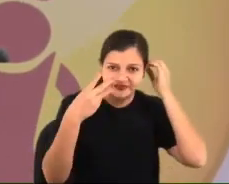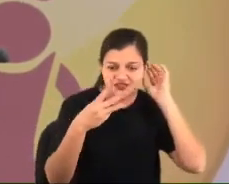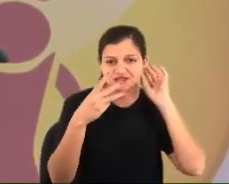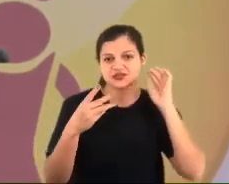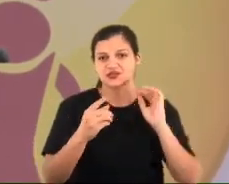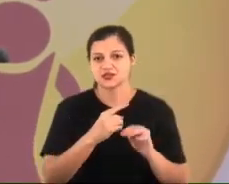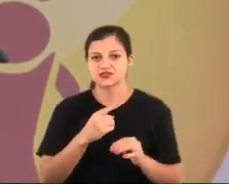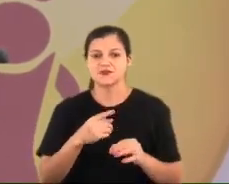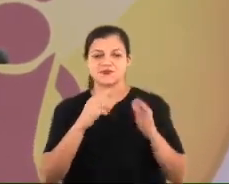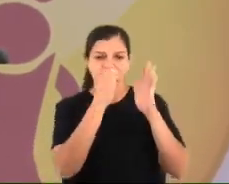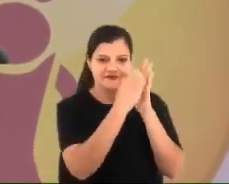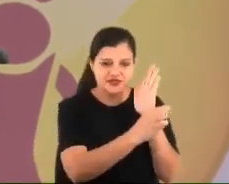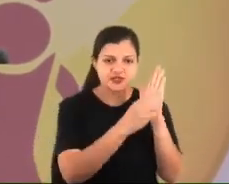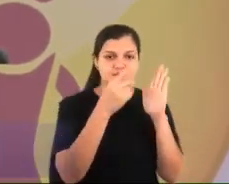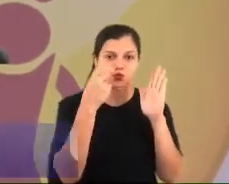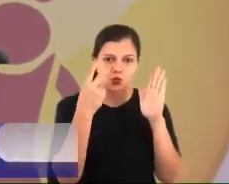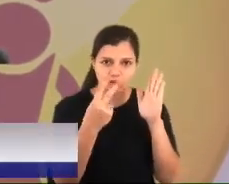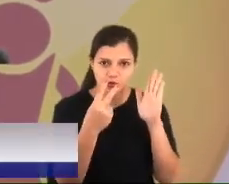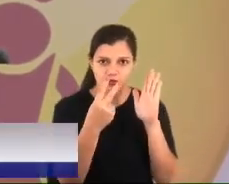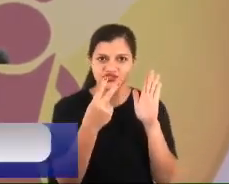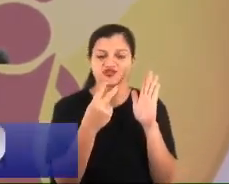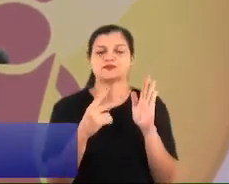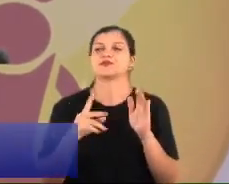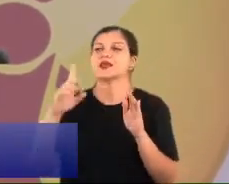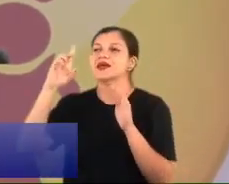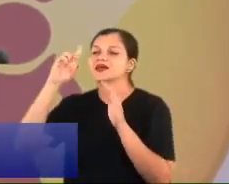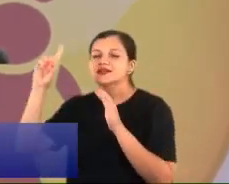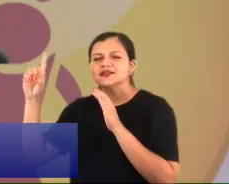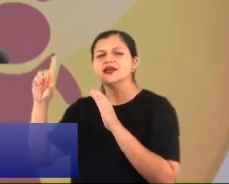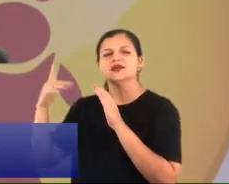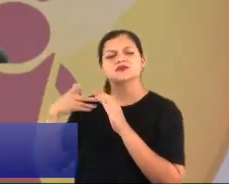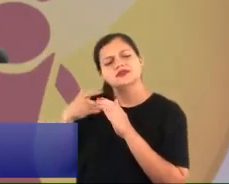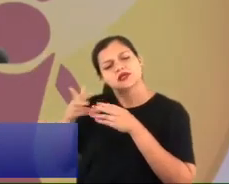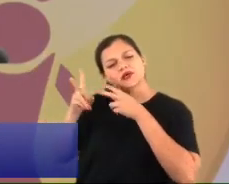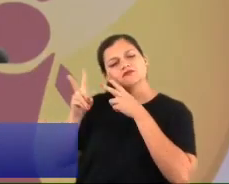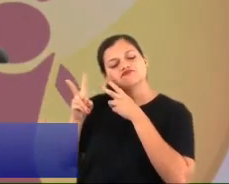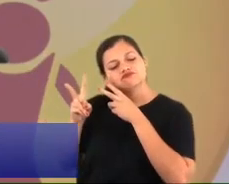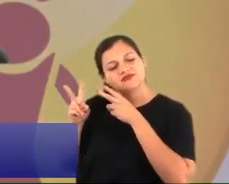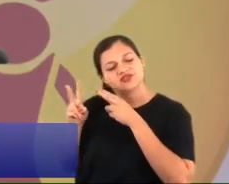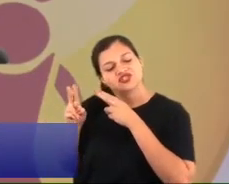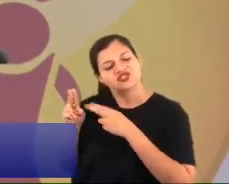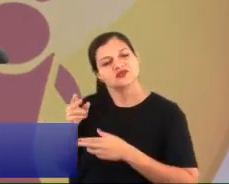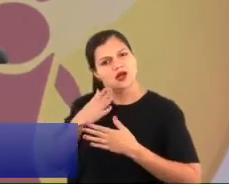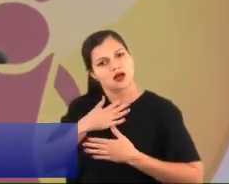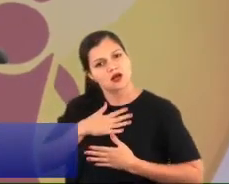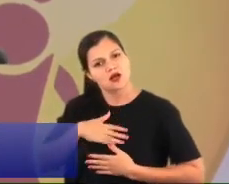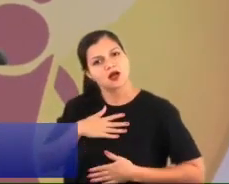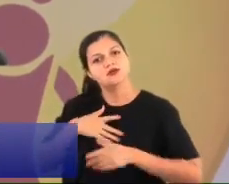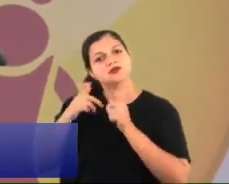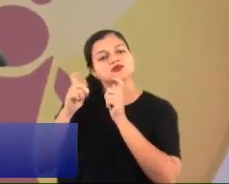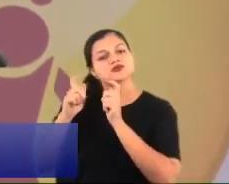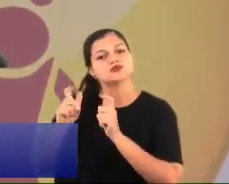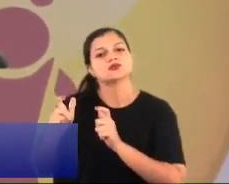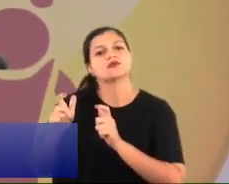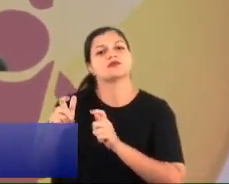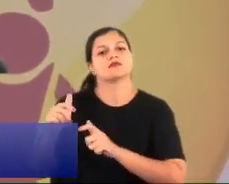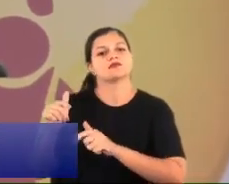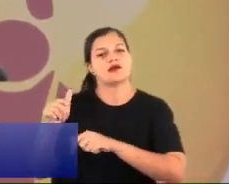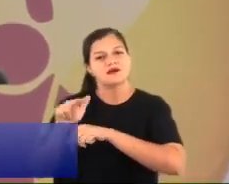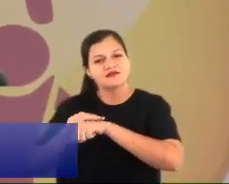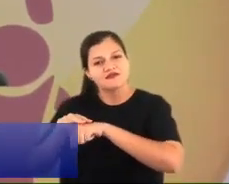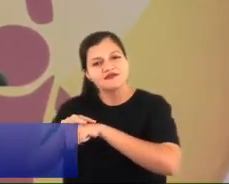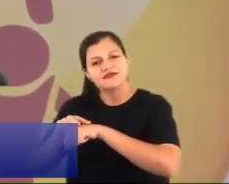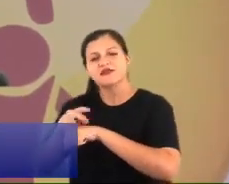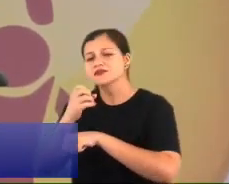falou no versículo 2. Deitar-me faz em verde pasto, guia-me mansamente às águas tranquilas, refrigera a minha